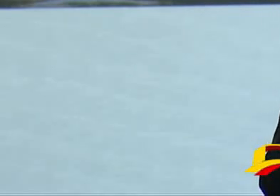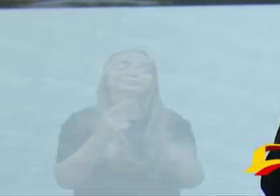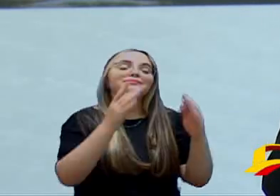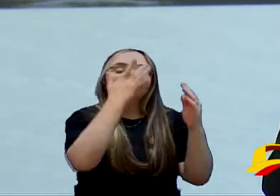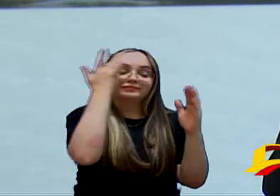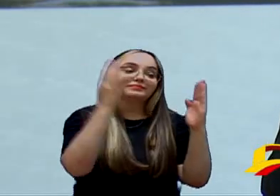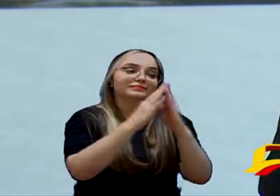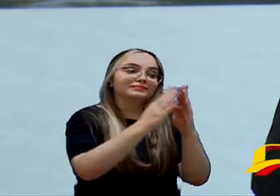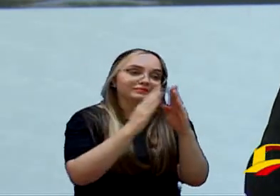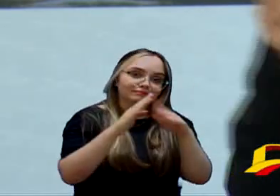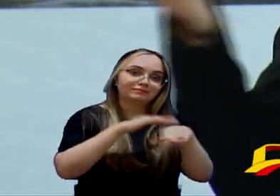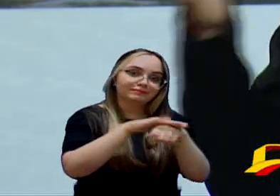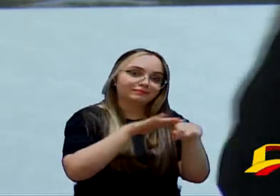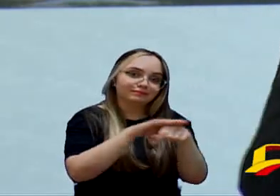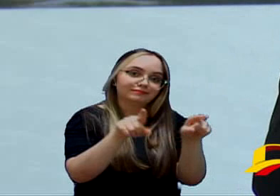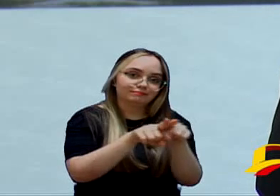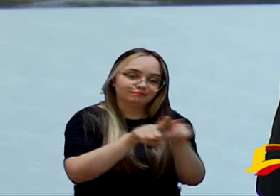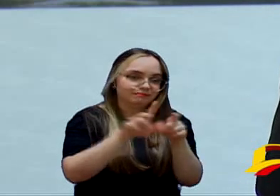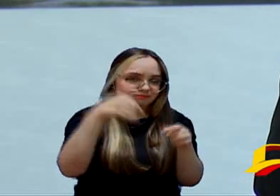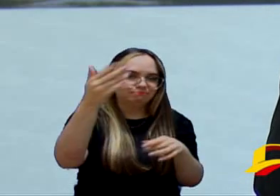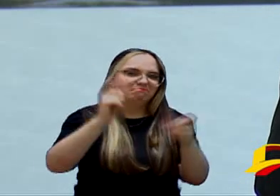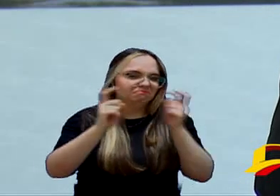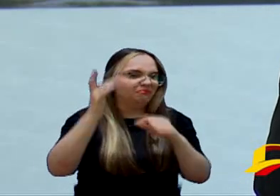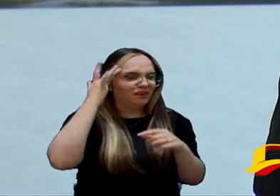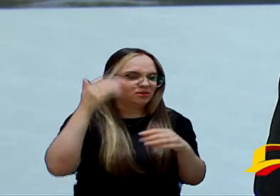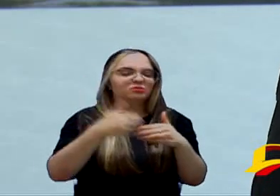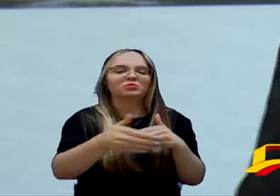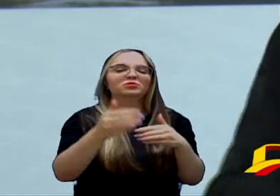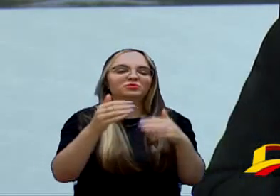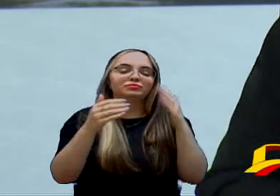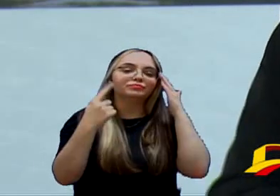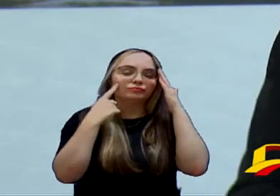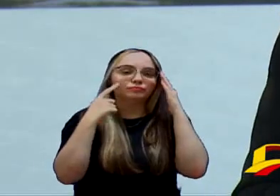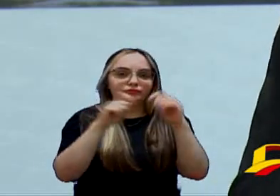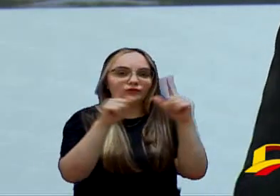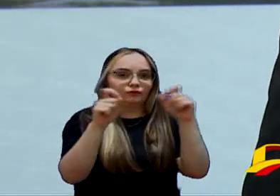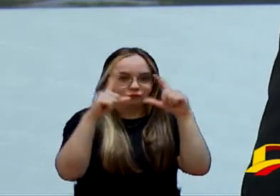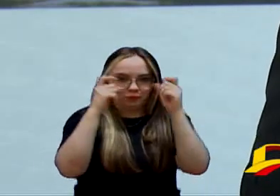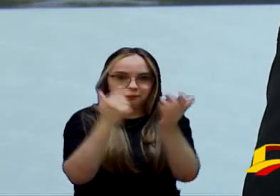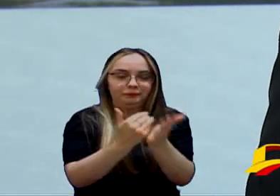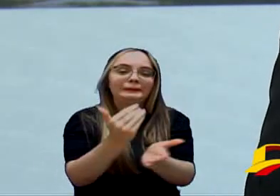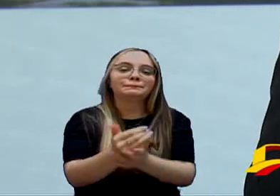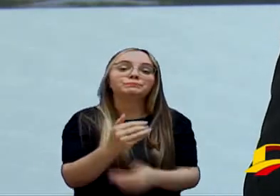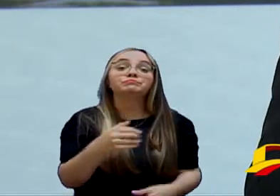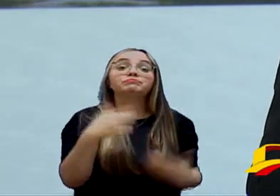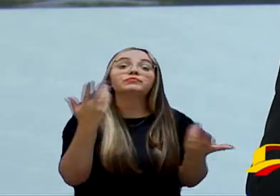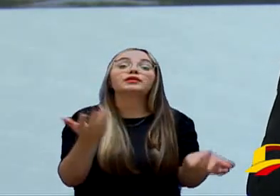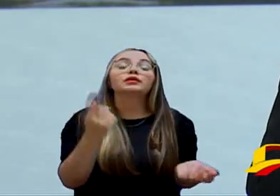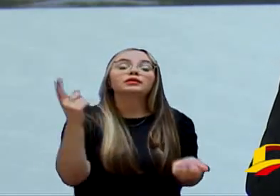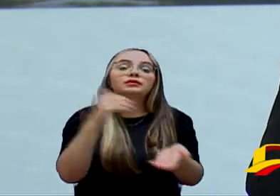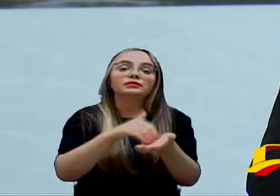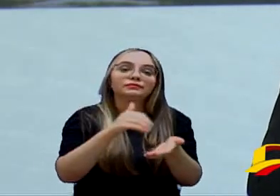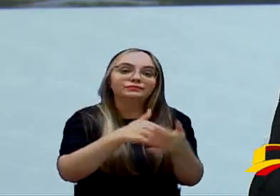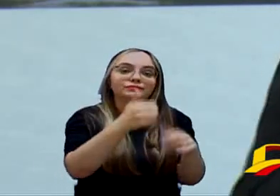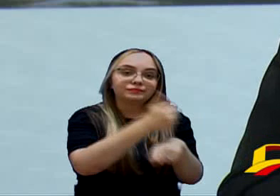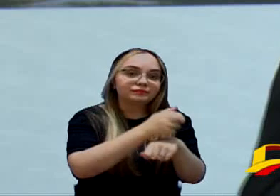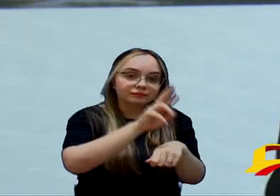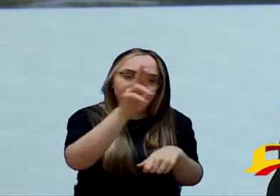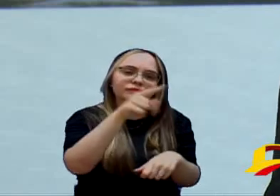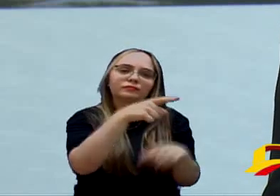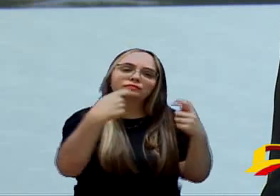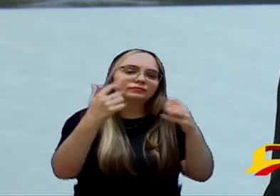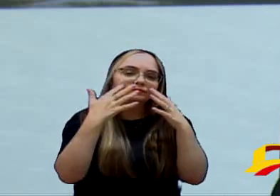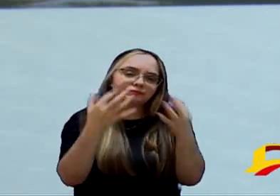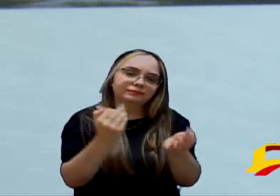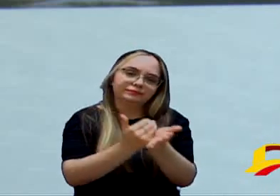Até na próxima sessão eu vou aí lucidar com as fotos também então que o secretário responsável pode